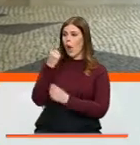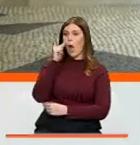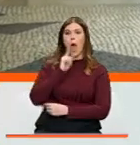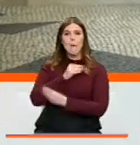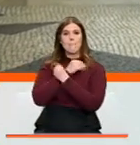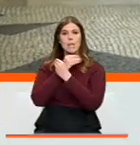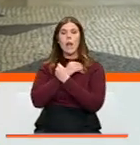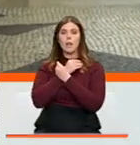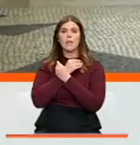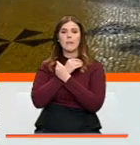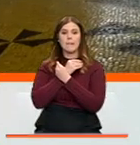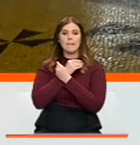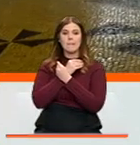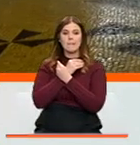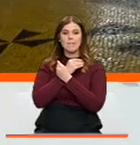amiga. Muito bem.